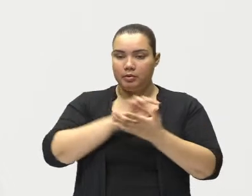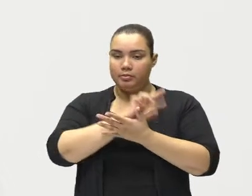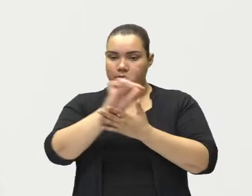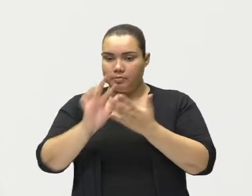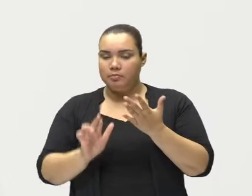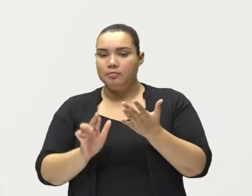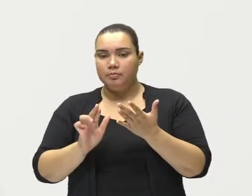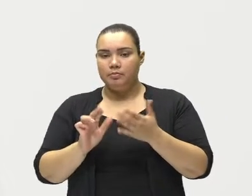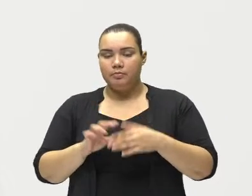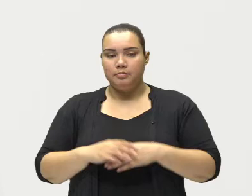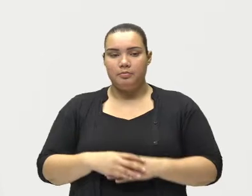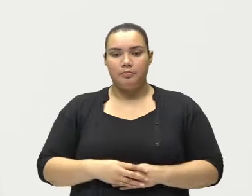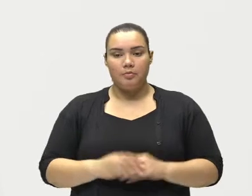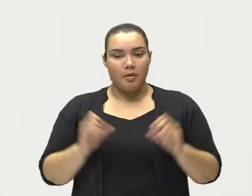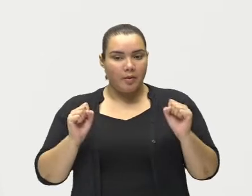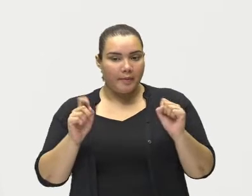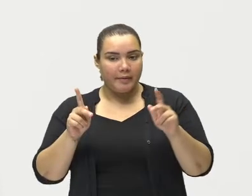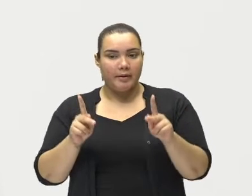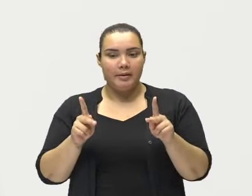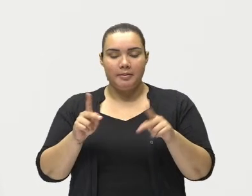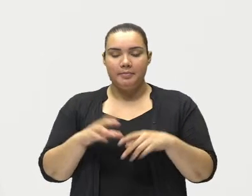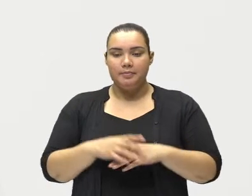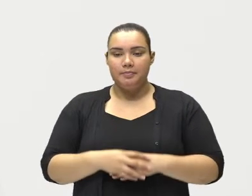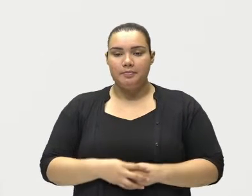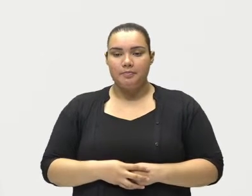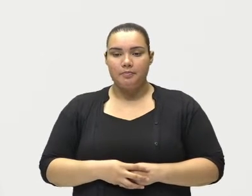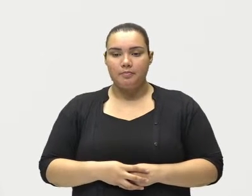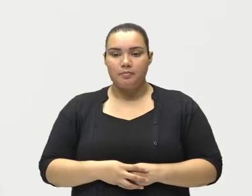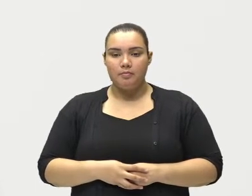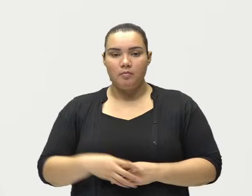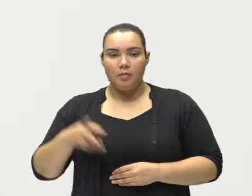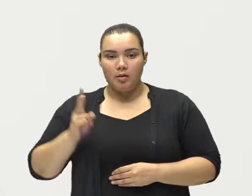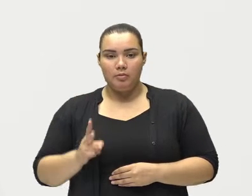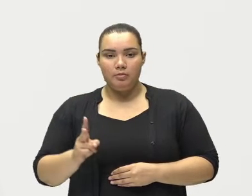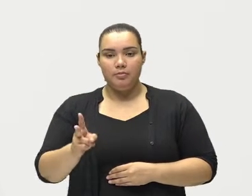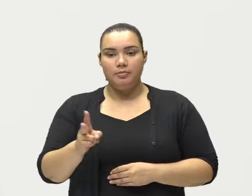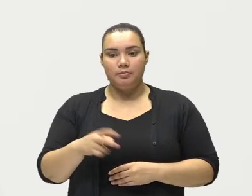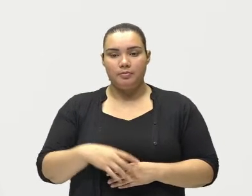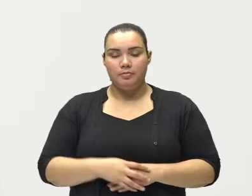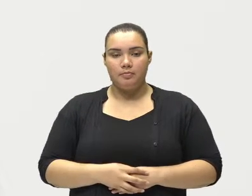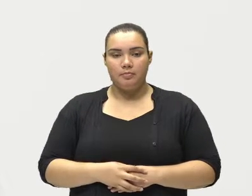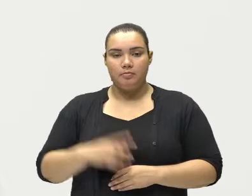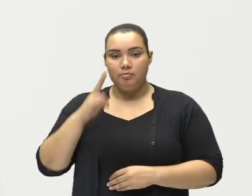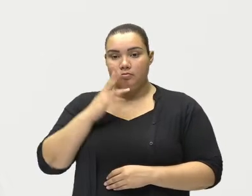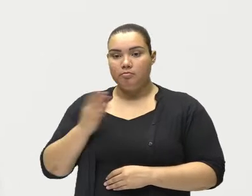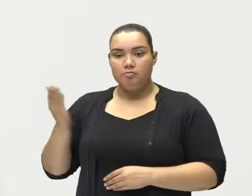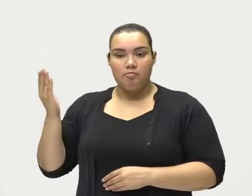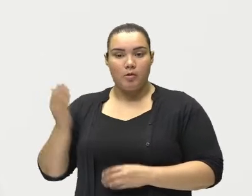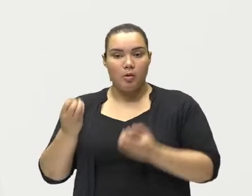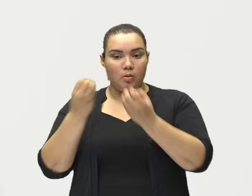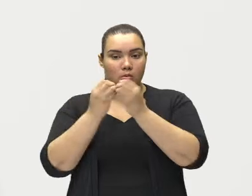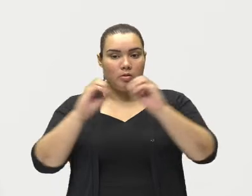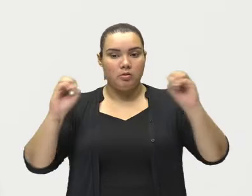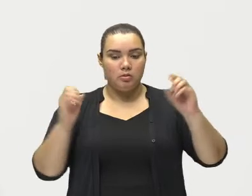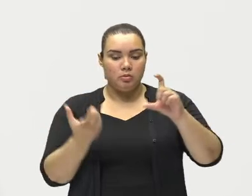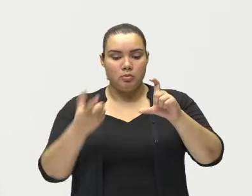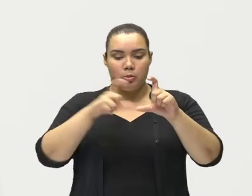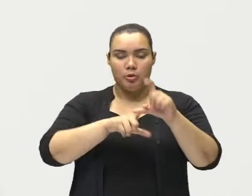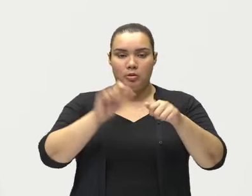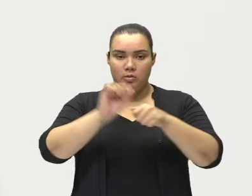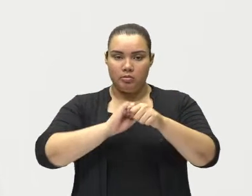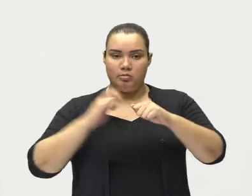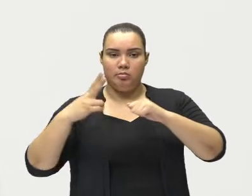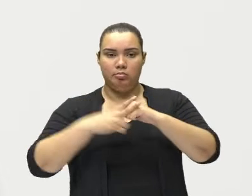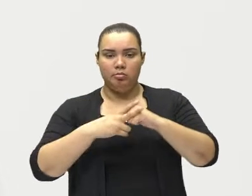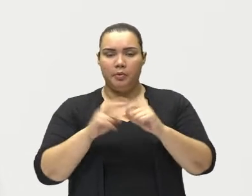vai trazer essa ideia, ok? Muito bem. Prosseguindo aí, olha só. Oração subordinada adverbial. Então, o que